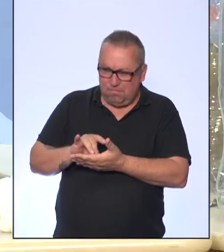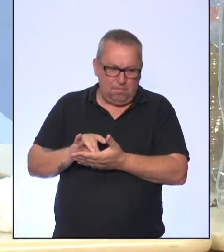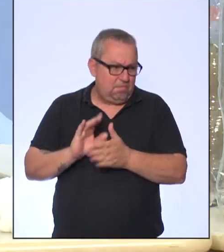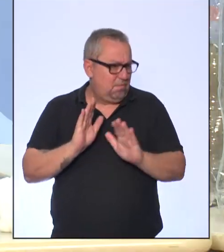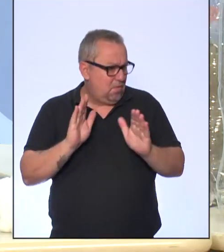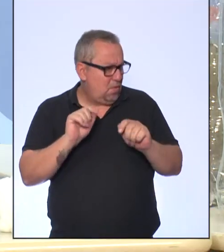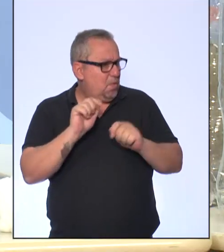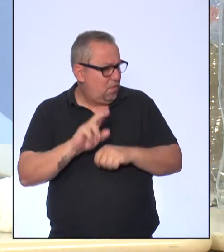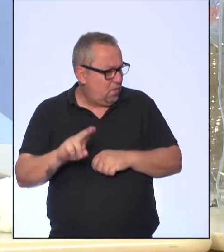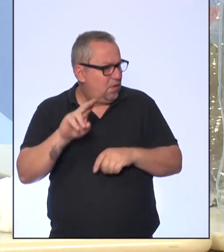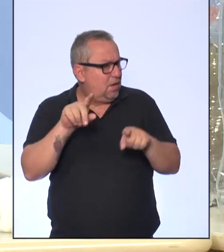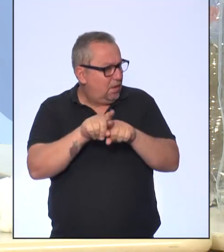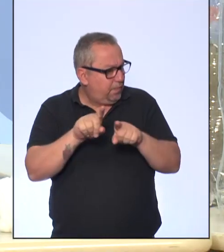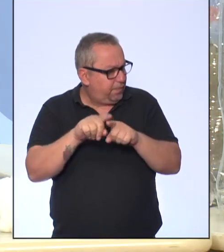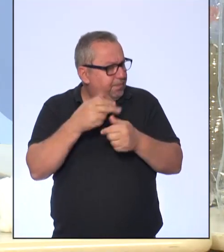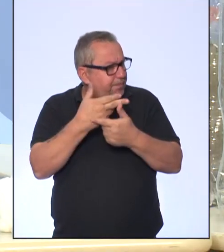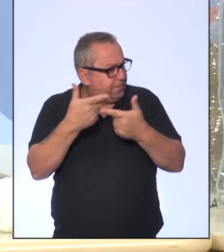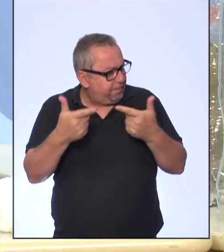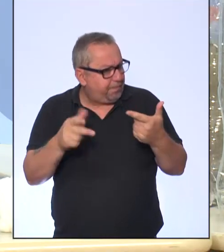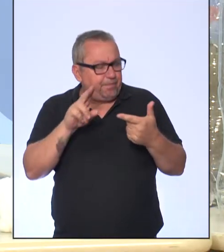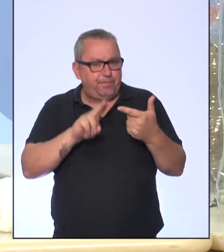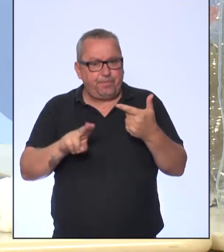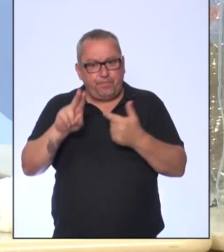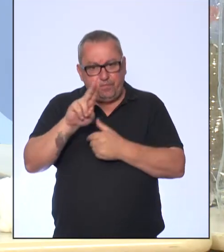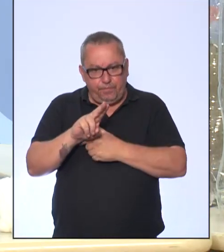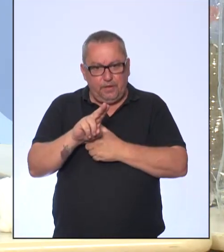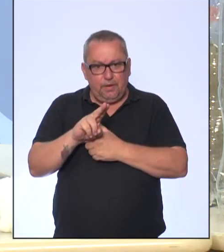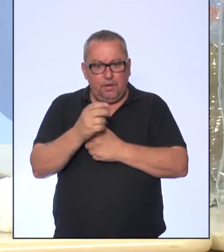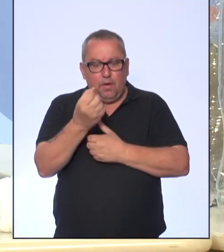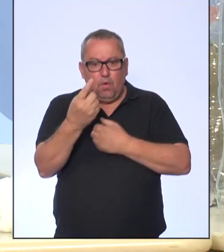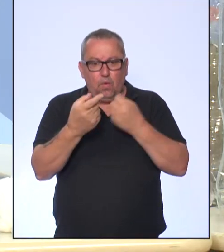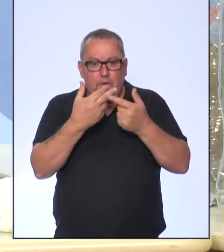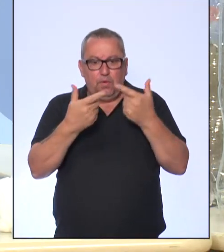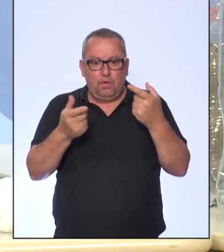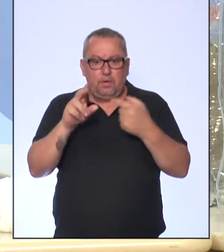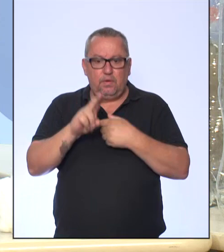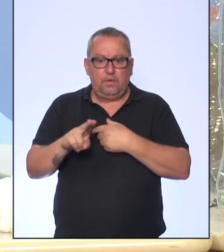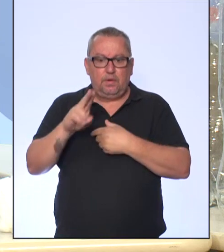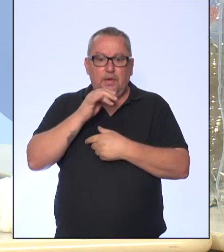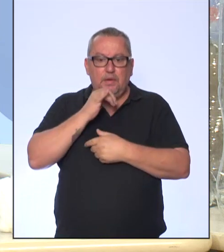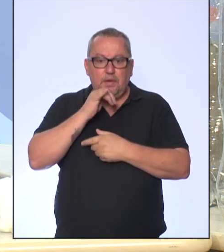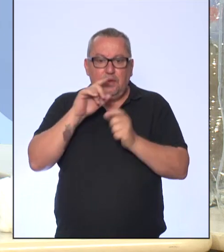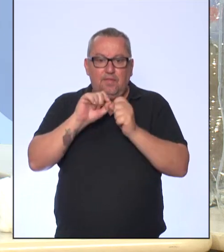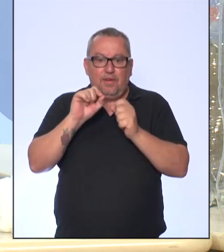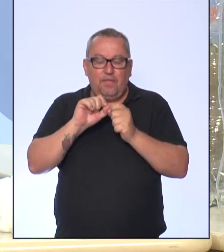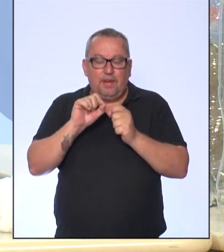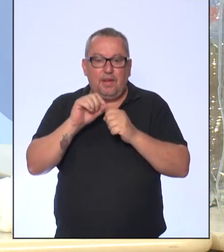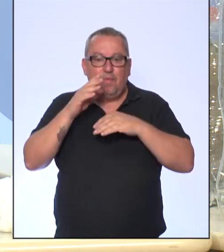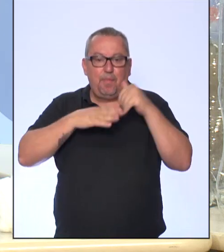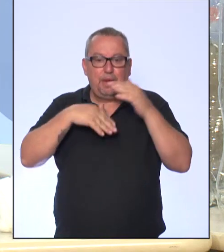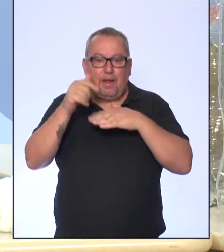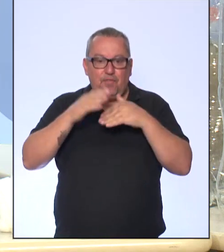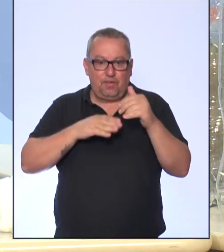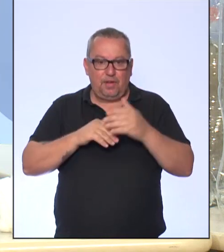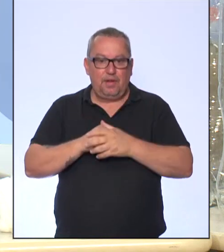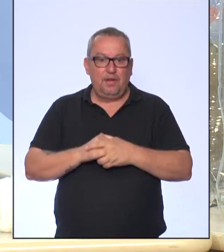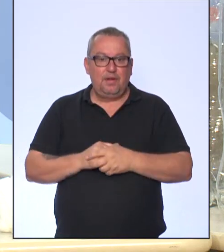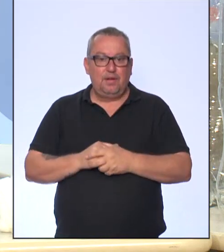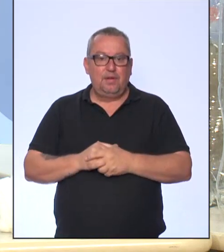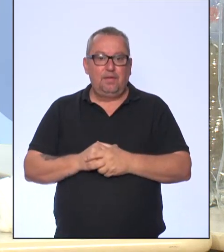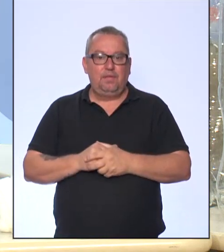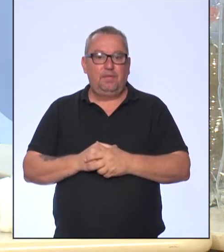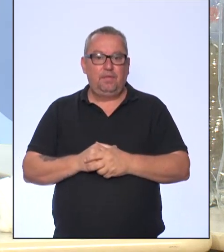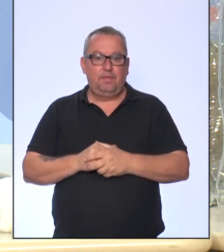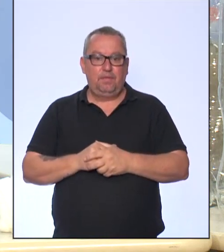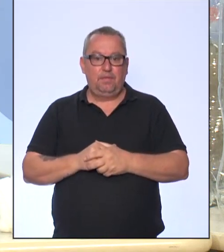gente pode usar alguns utensílios, não são máquinas, né? São alguns utensílios que a gente vai utilizar, que nem a gente vai fazer uma prática daqui a pouquinho. Vamos